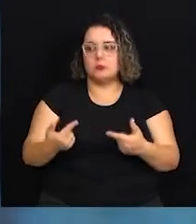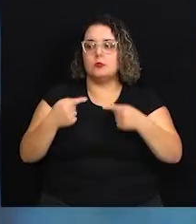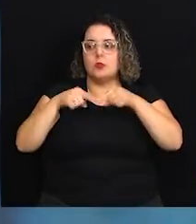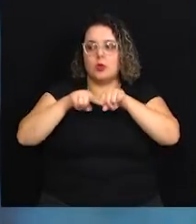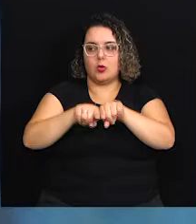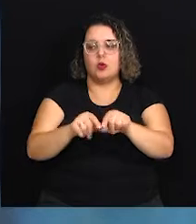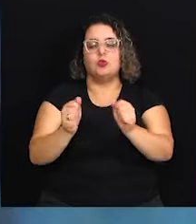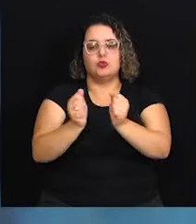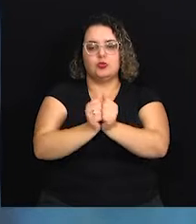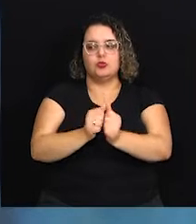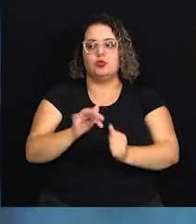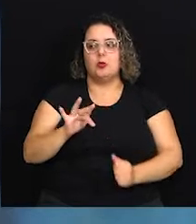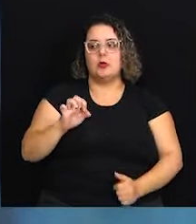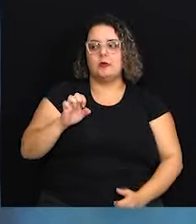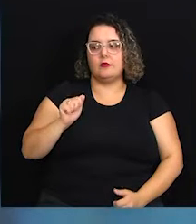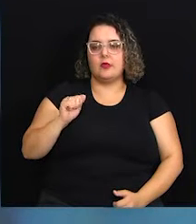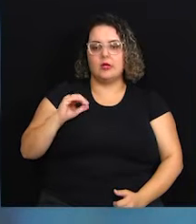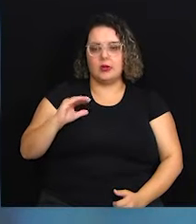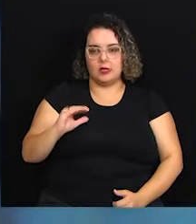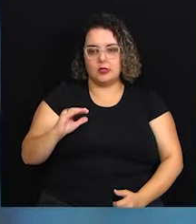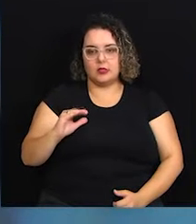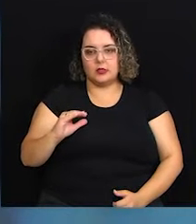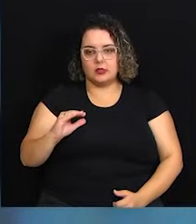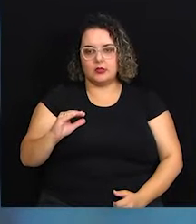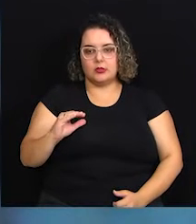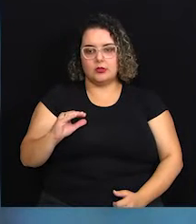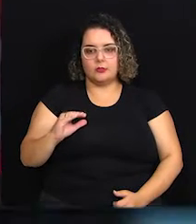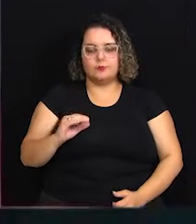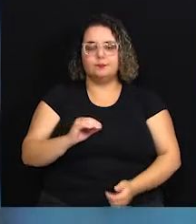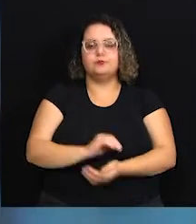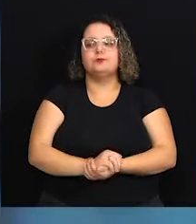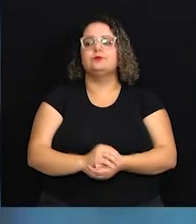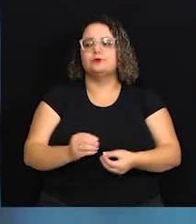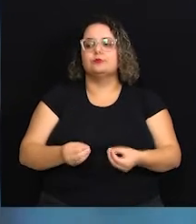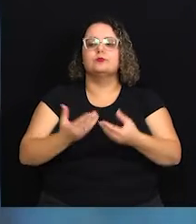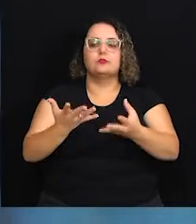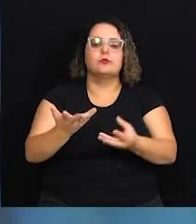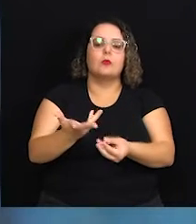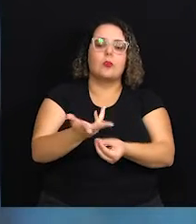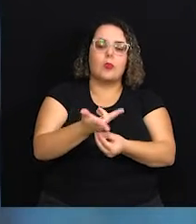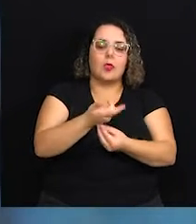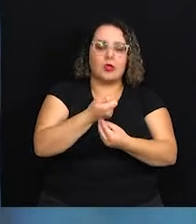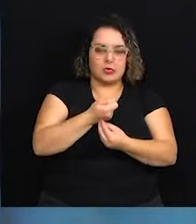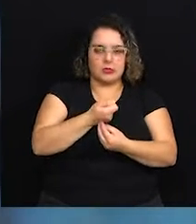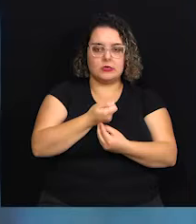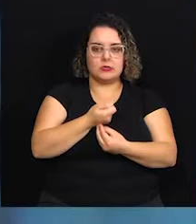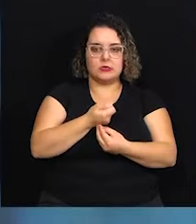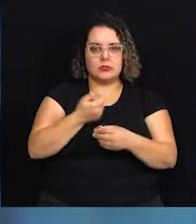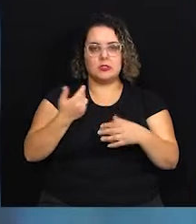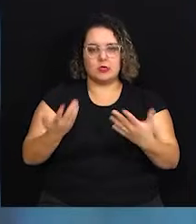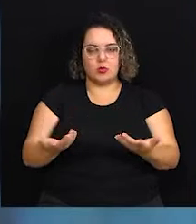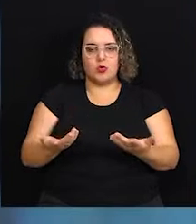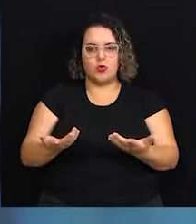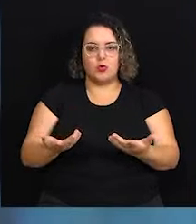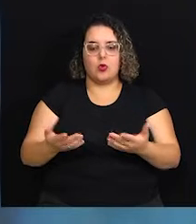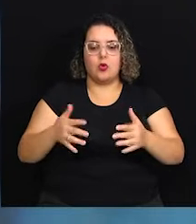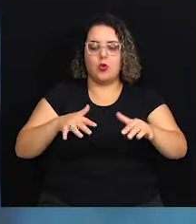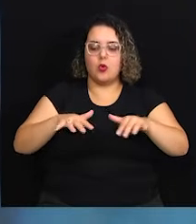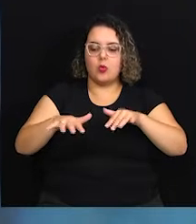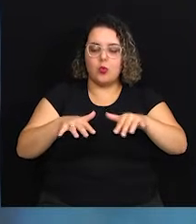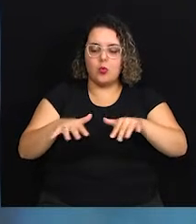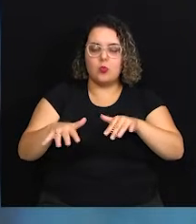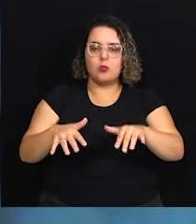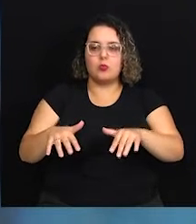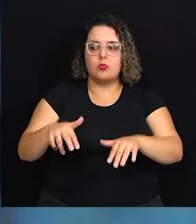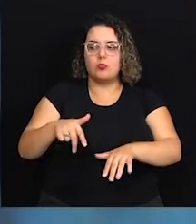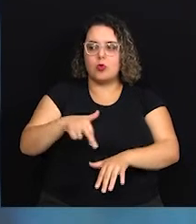parceria com a Fundação FEAC. Para eles é oferecido atividade de artesanato, de orientação mobilidade,